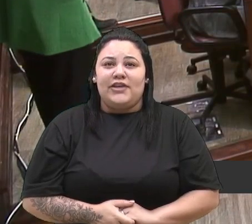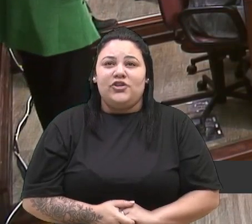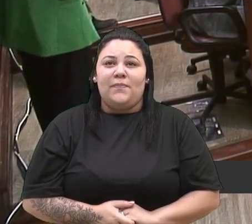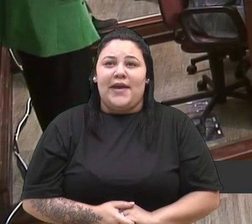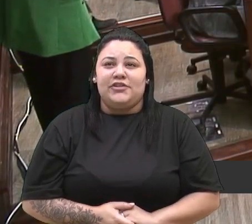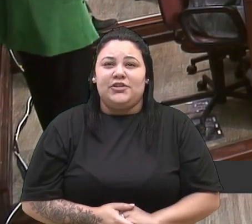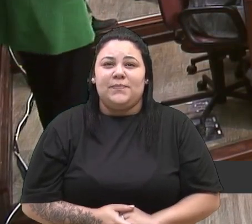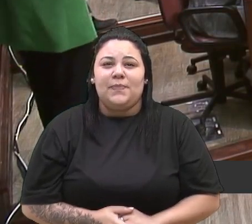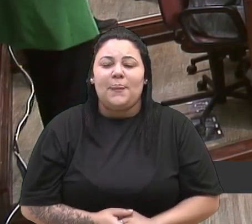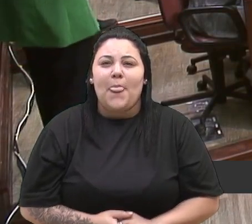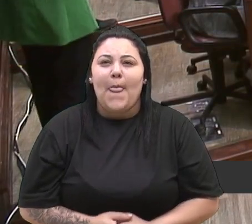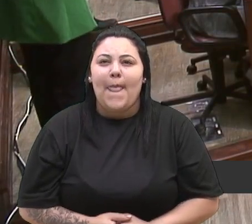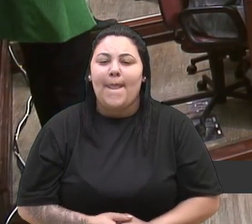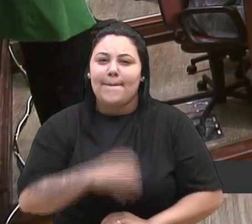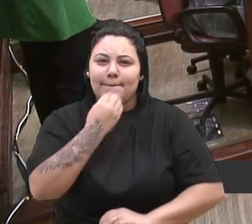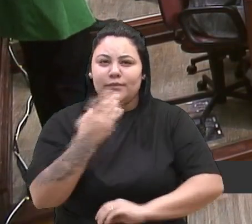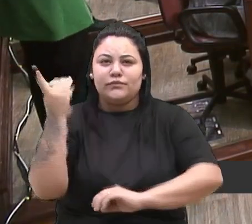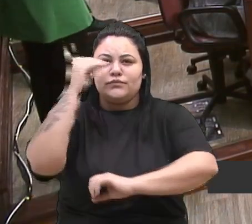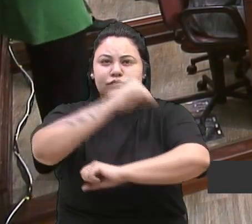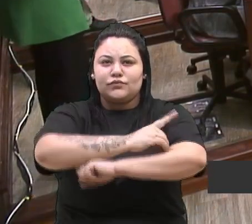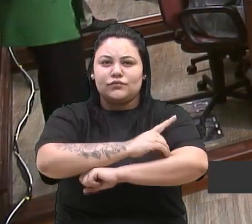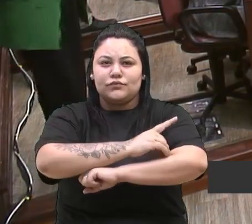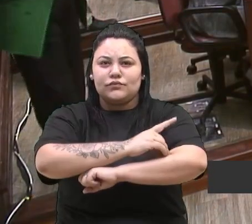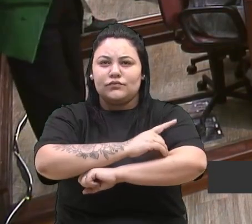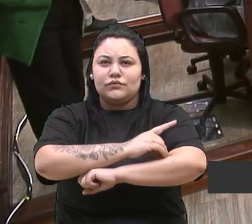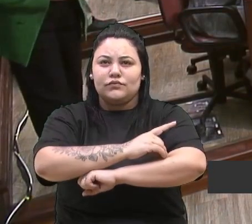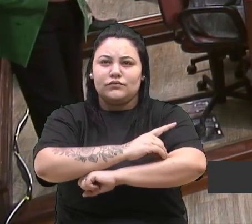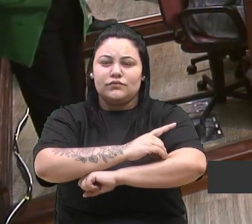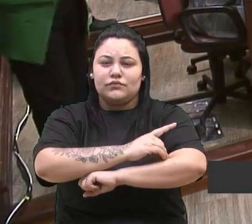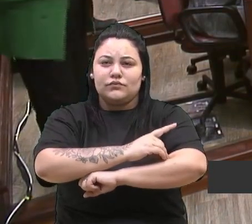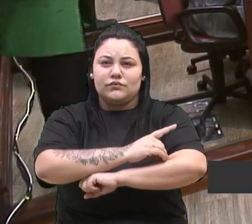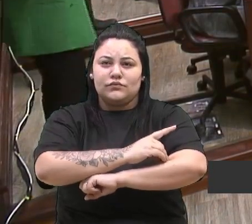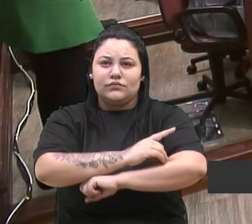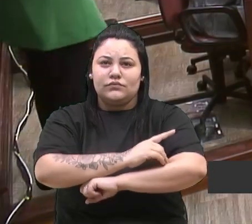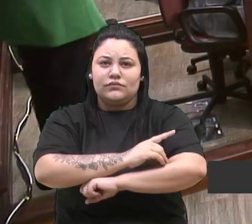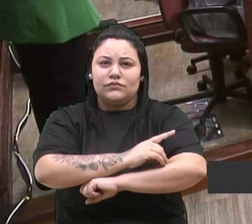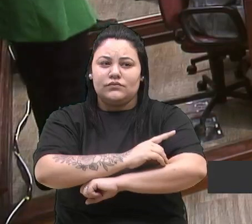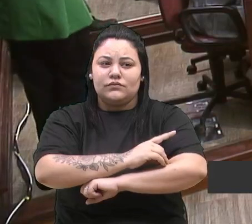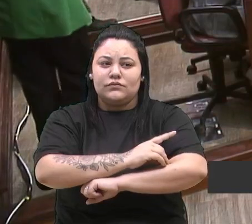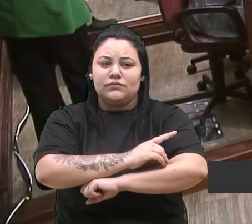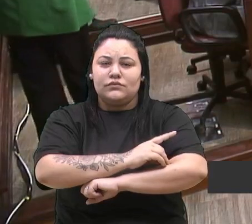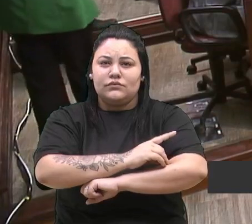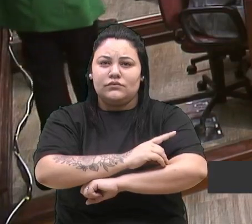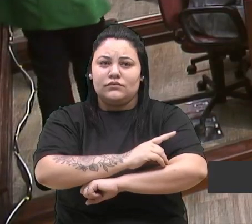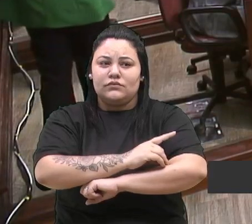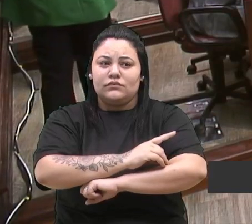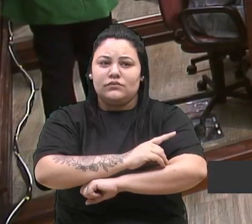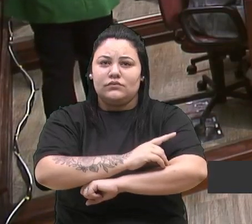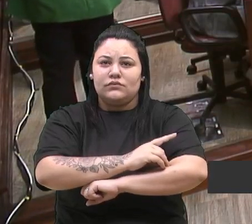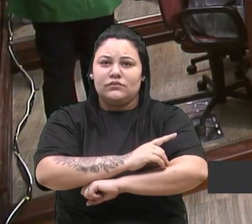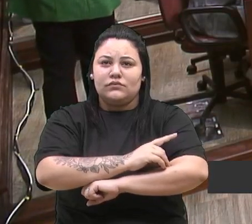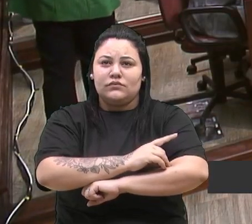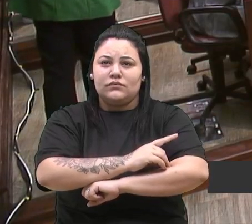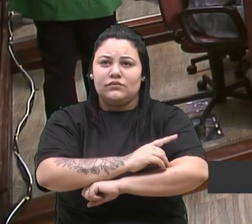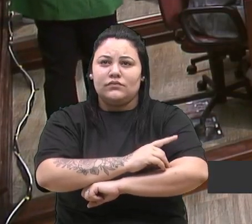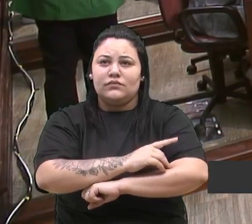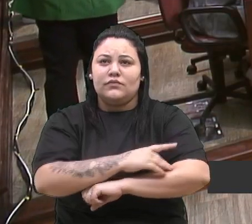Não poderia... Bom dia, senhor presidente, caros colegas. Meu voto de congratulações hoje não poderia